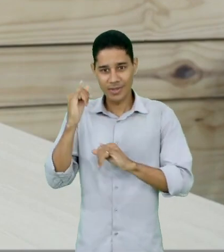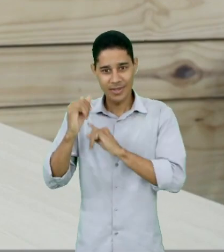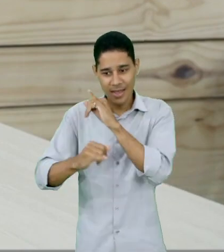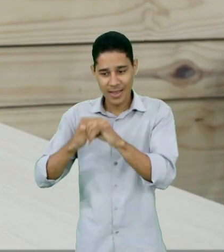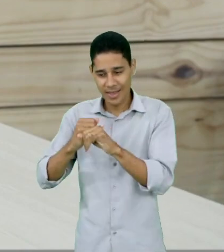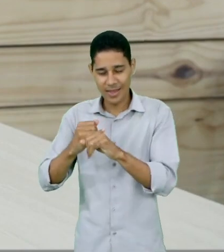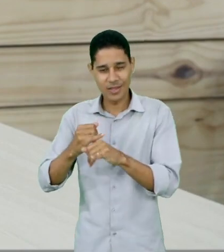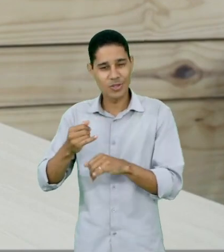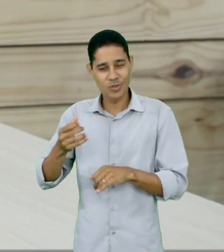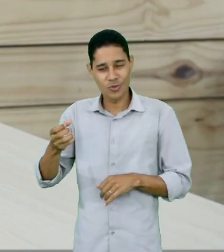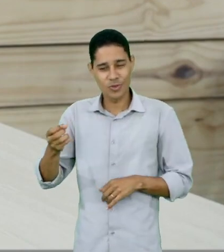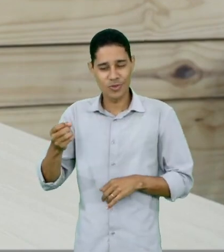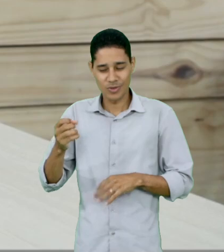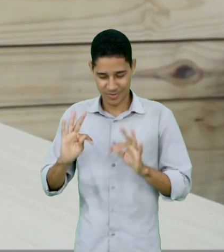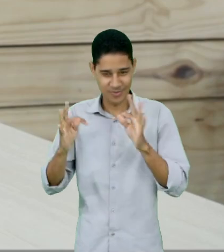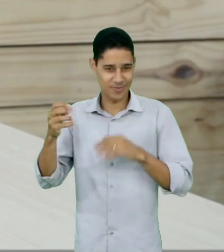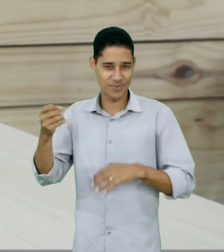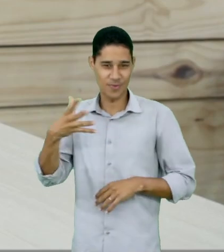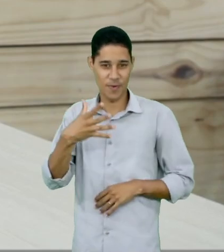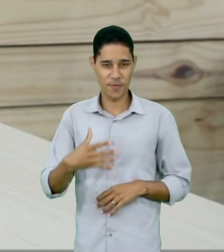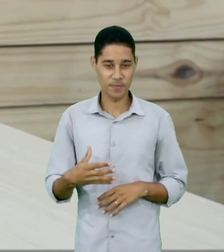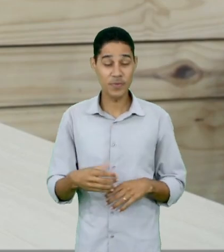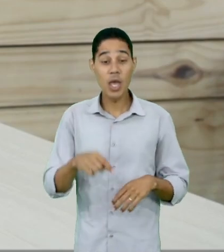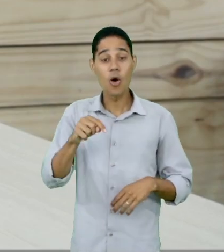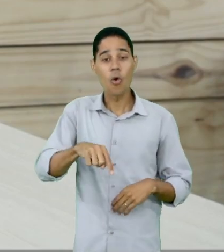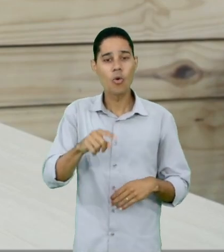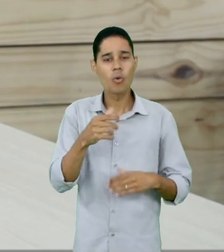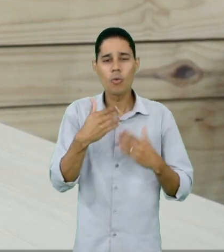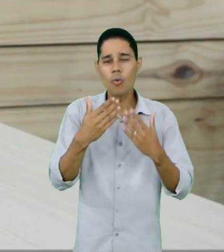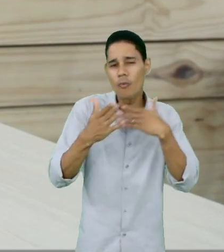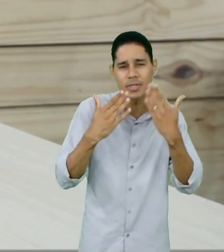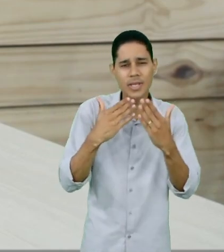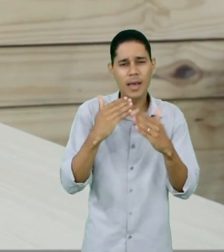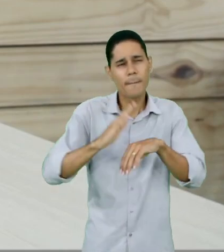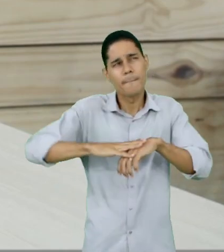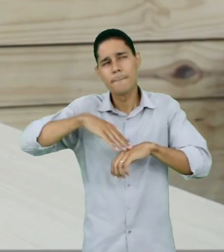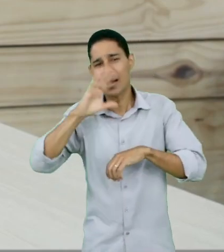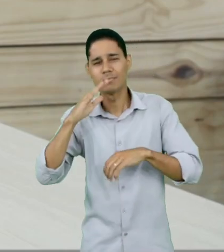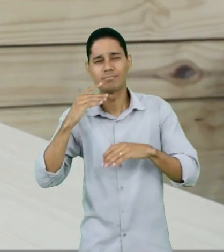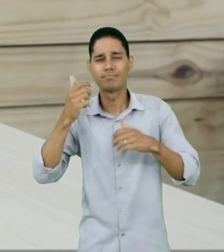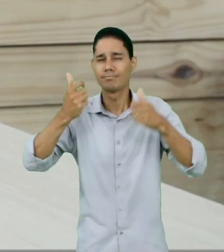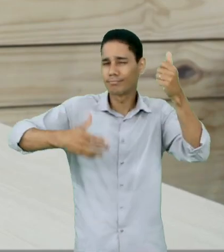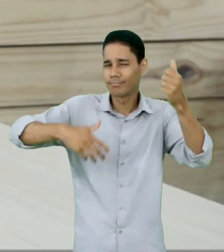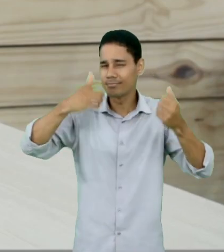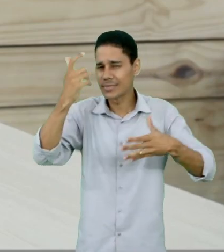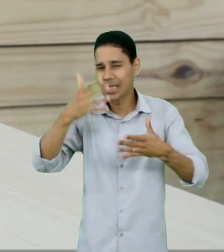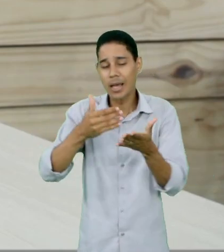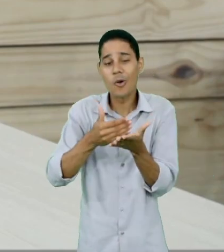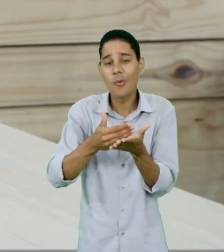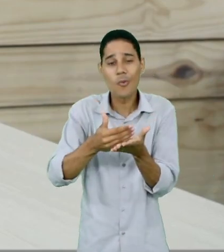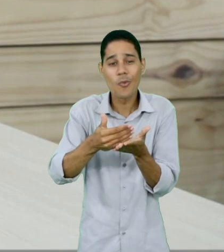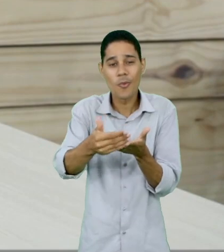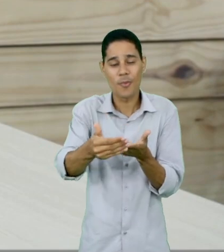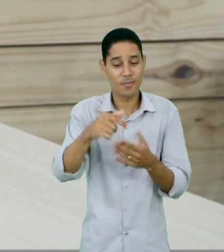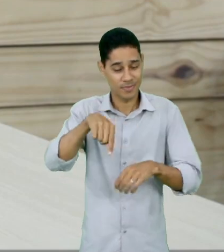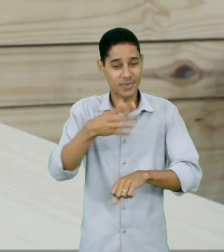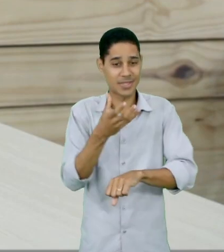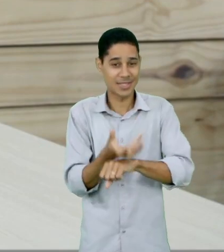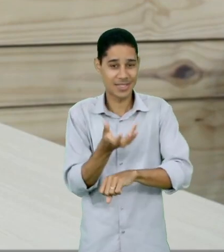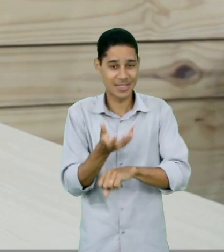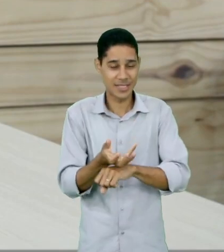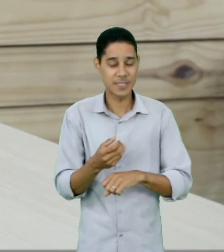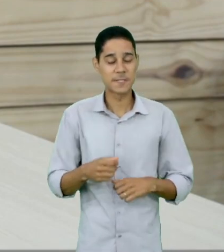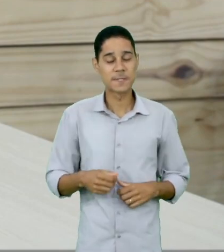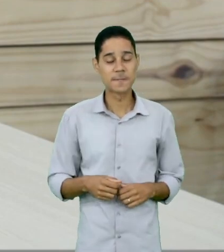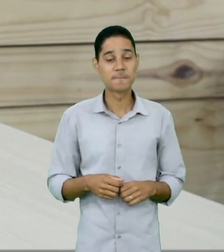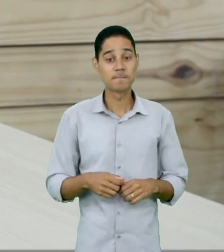É o seguinte, hoje a gente vai bater um papo um pouco mais teórico, né, sobre o início da nossa disciplina. A